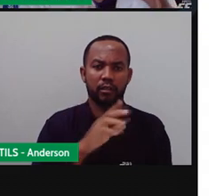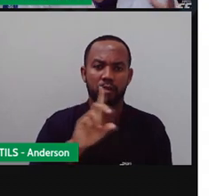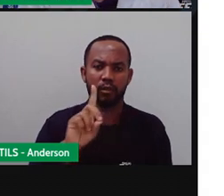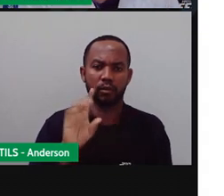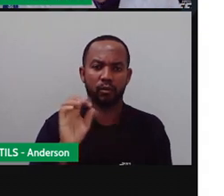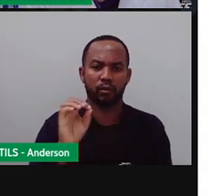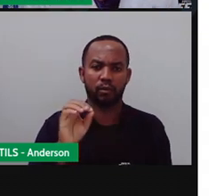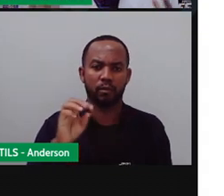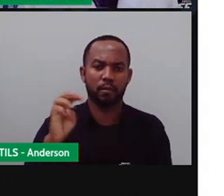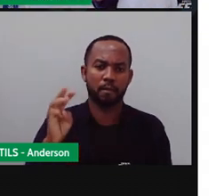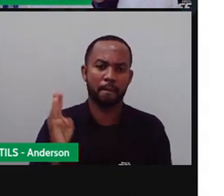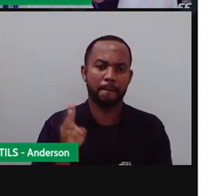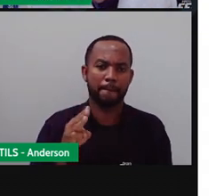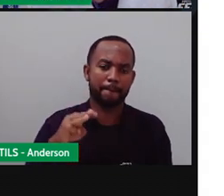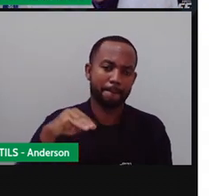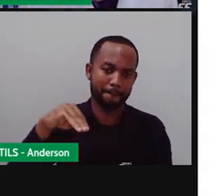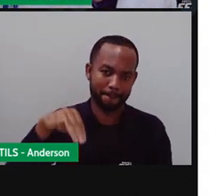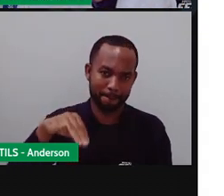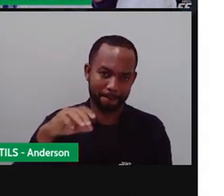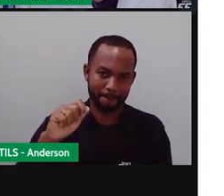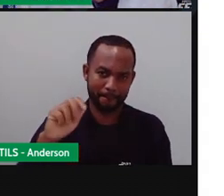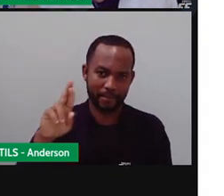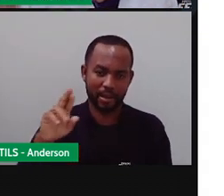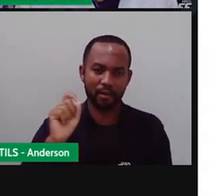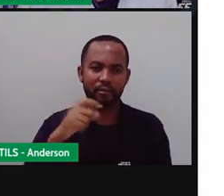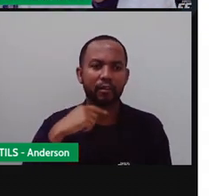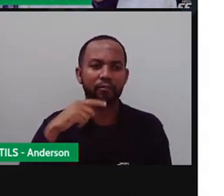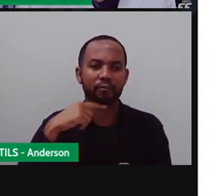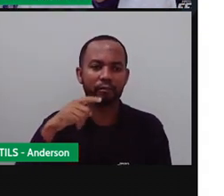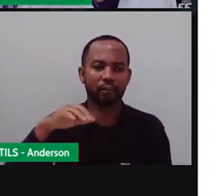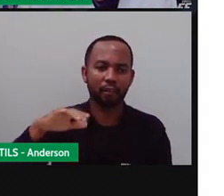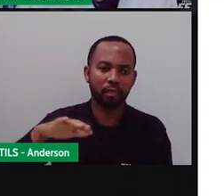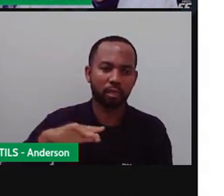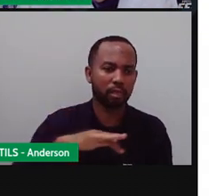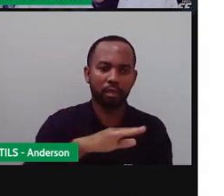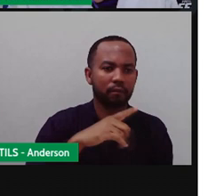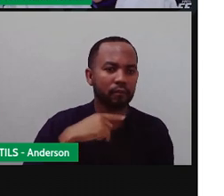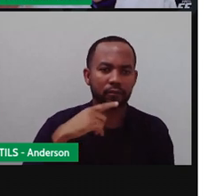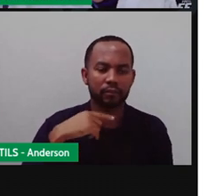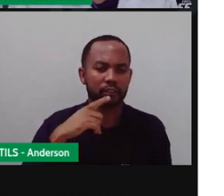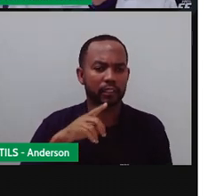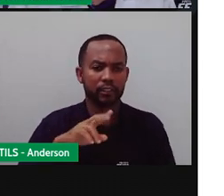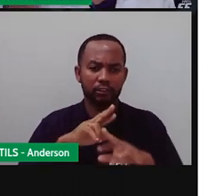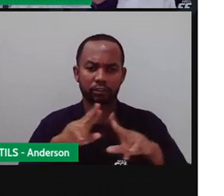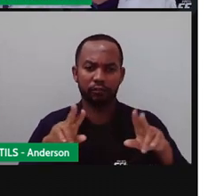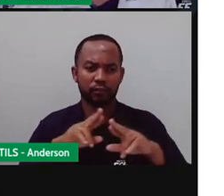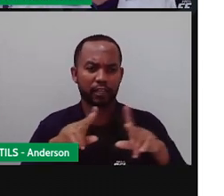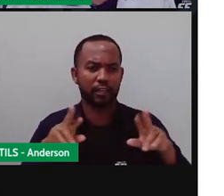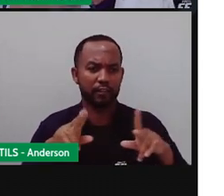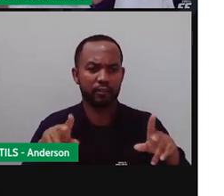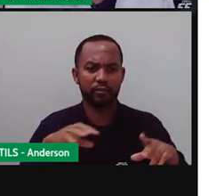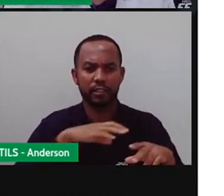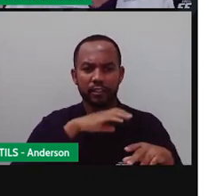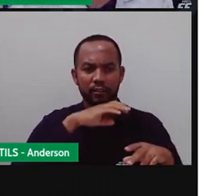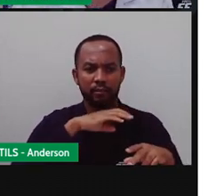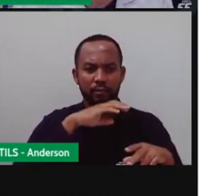não consegue mais se mover quando está o quê? Adulta. Então, são vários